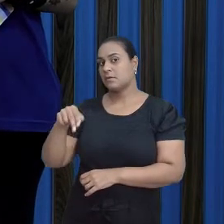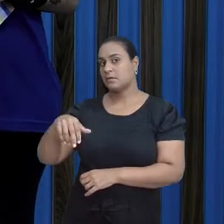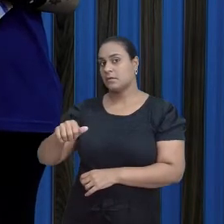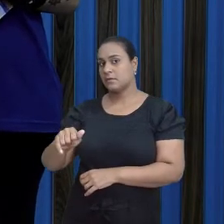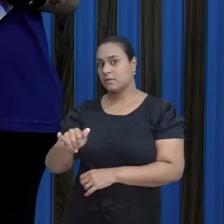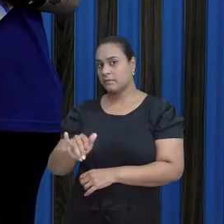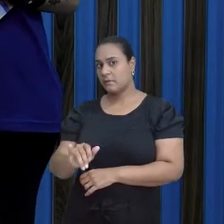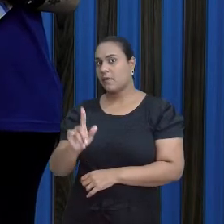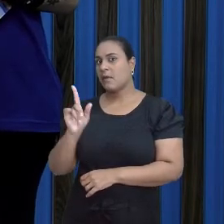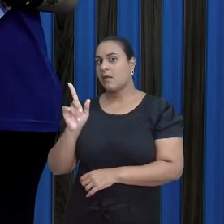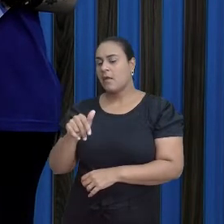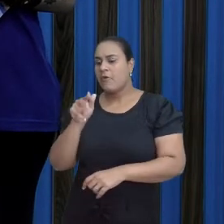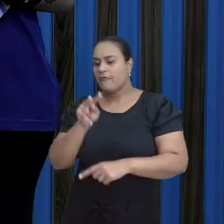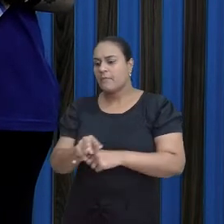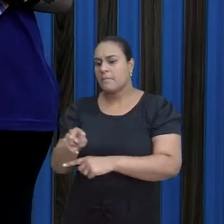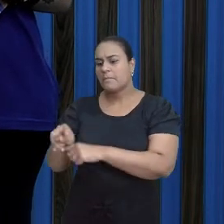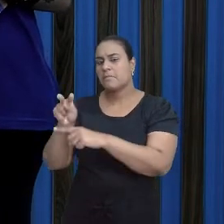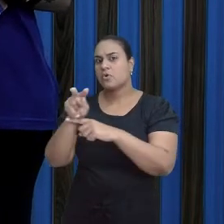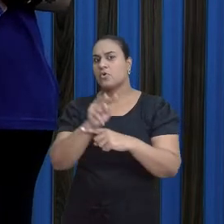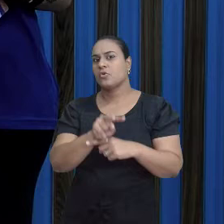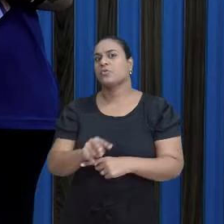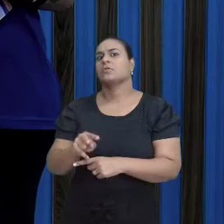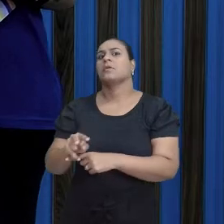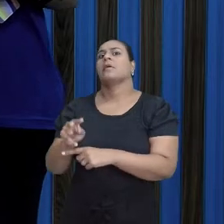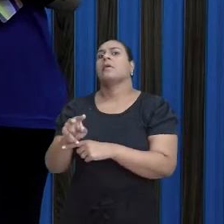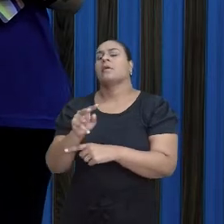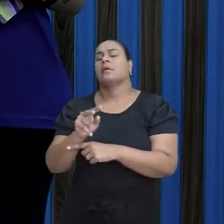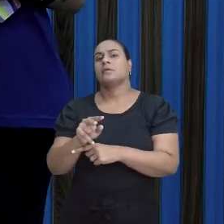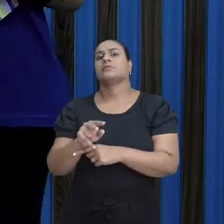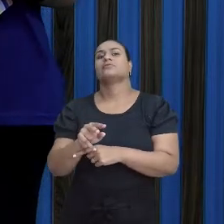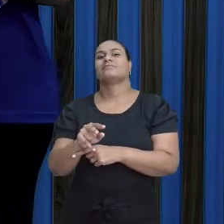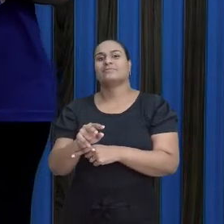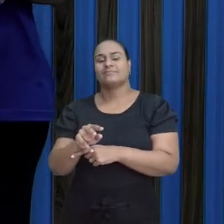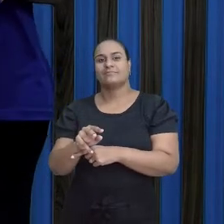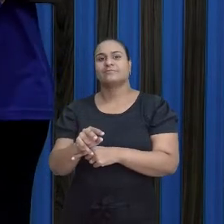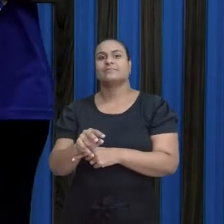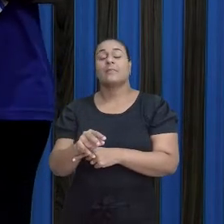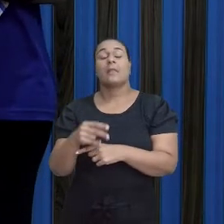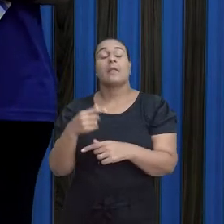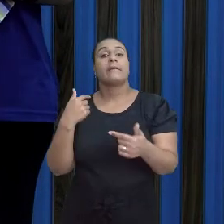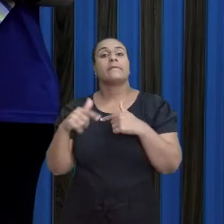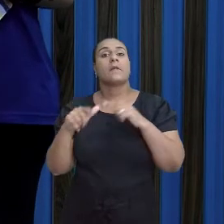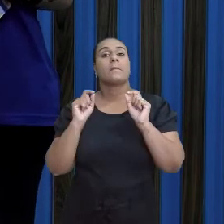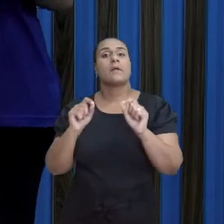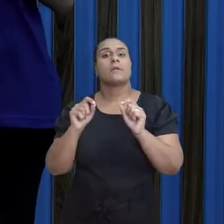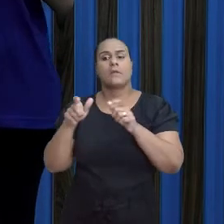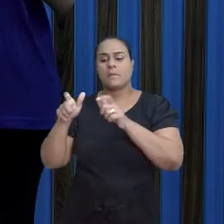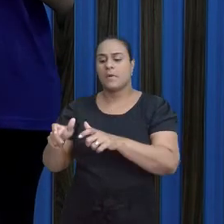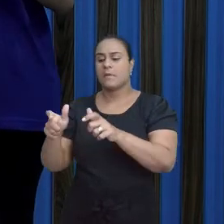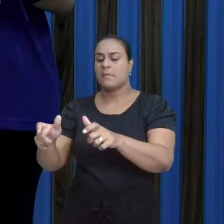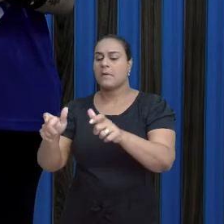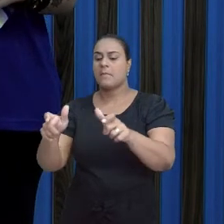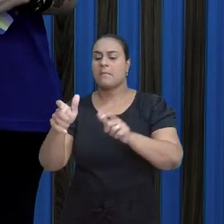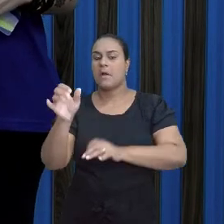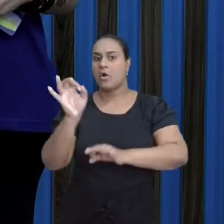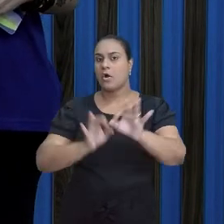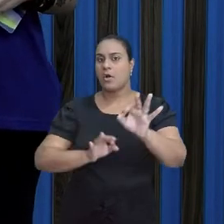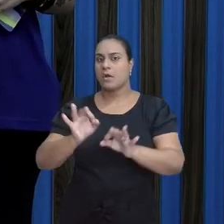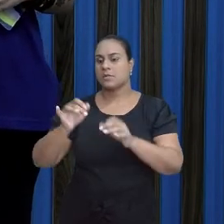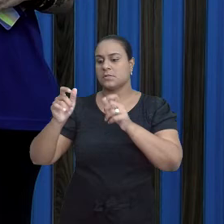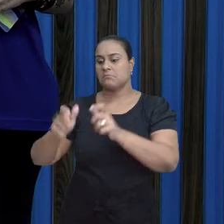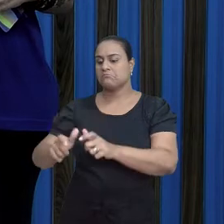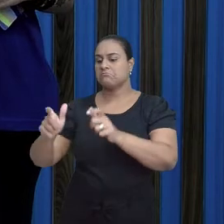um órgão protetor, né, que trabalha com as questões de demarcação de terra, que identifica,